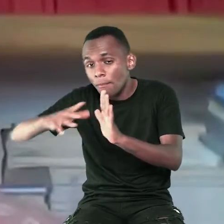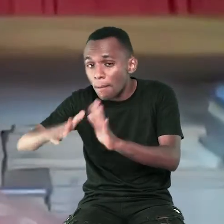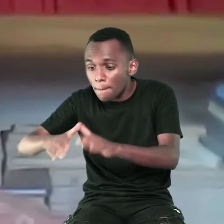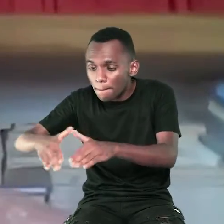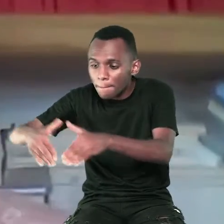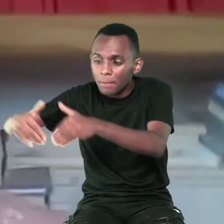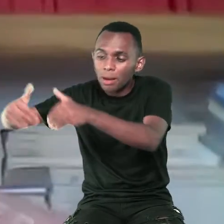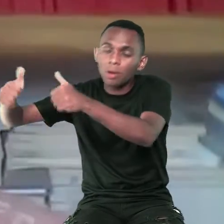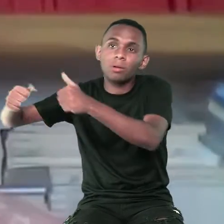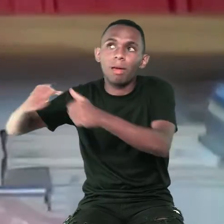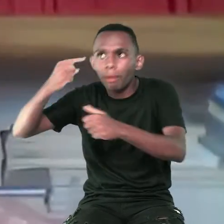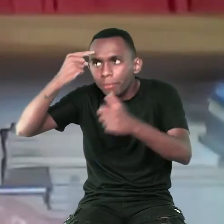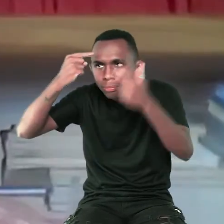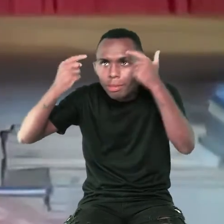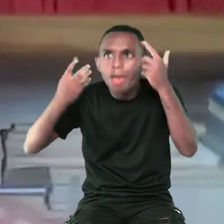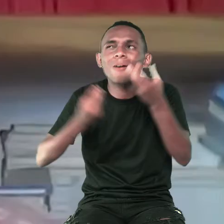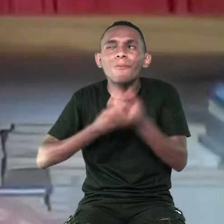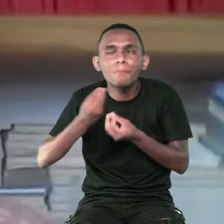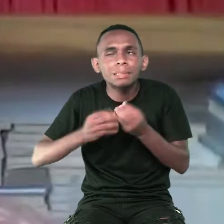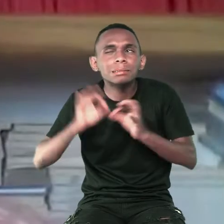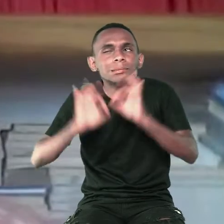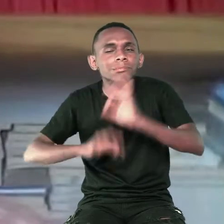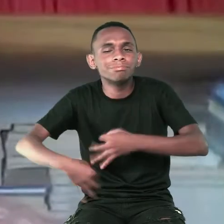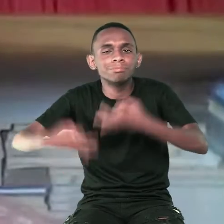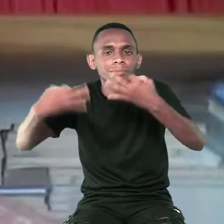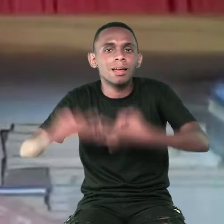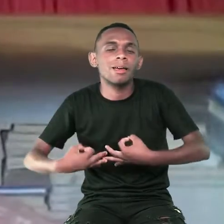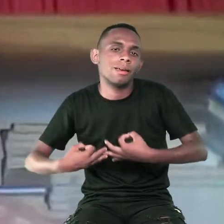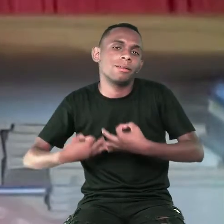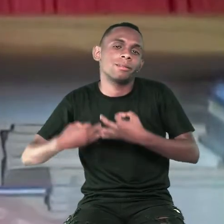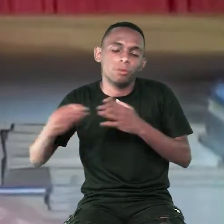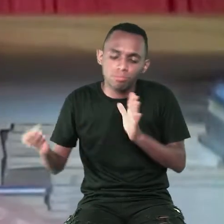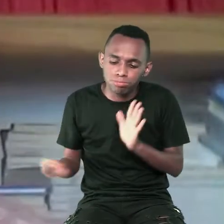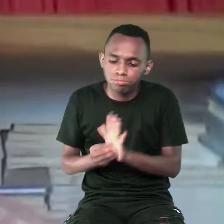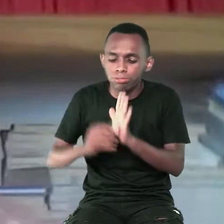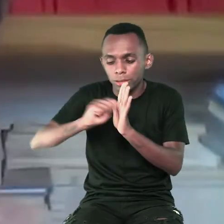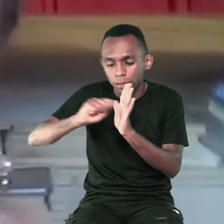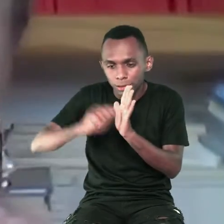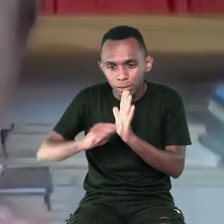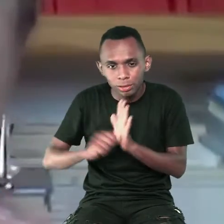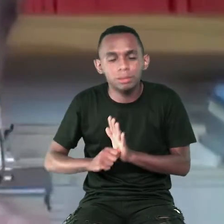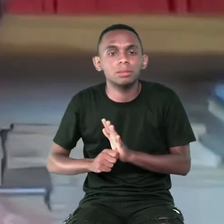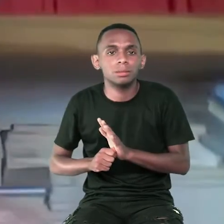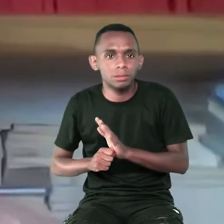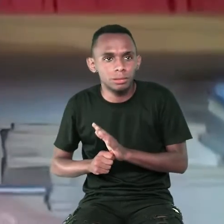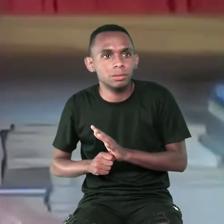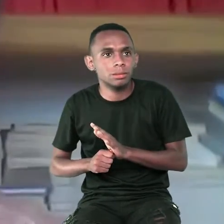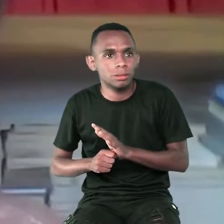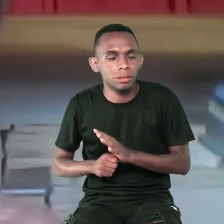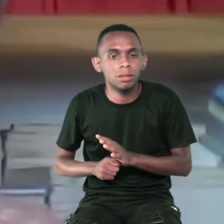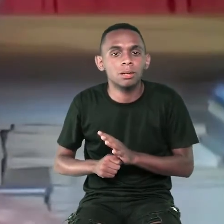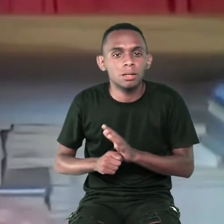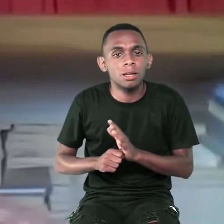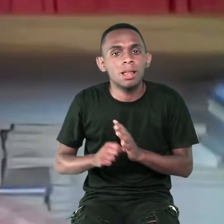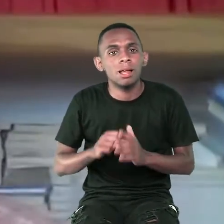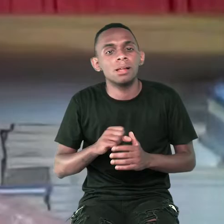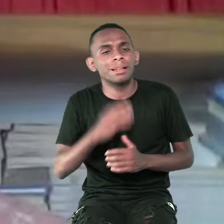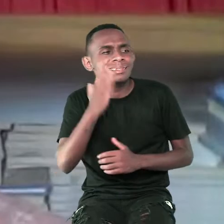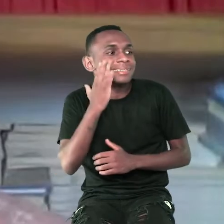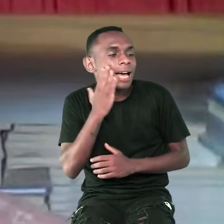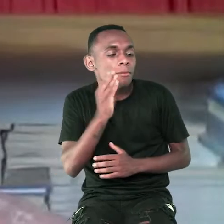pouco. As ideias dela ficam mais organizadas, assim, aí ela já não fala mais tanto sabe, que ela usa muito no